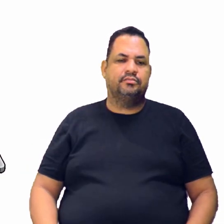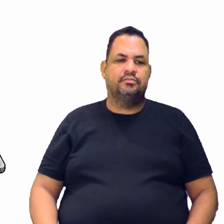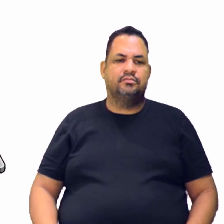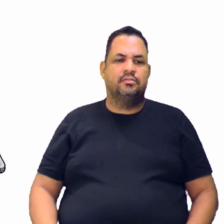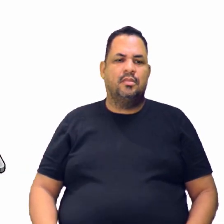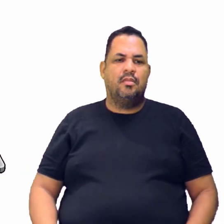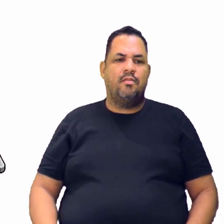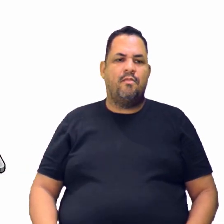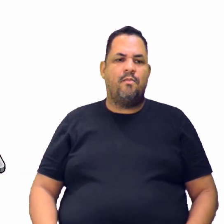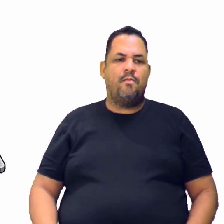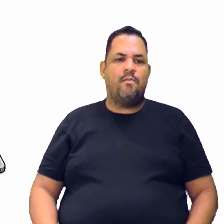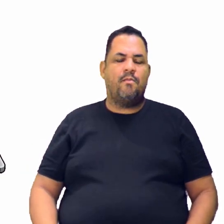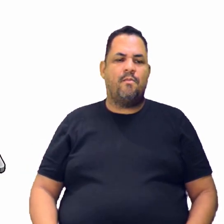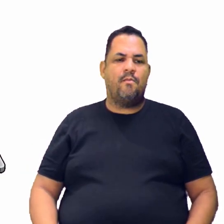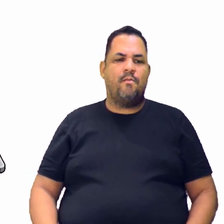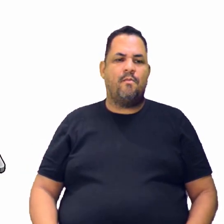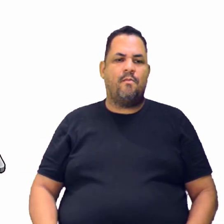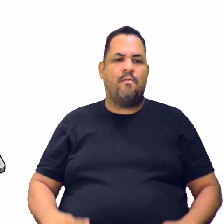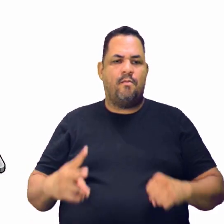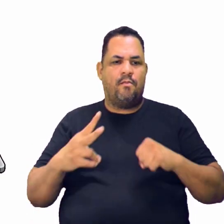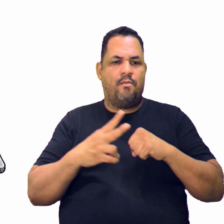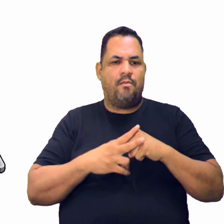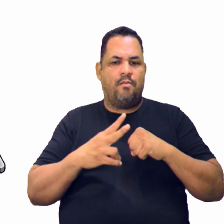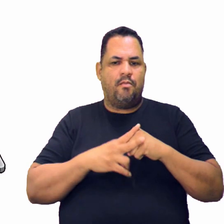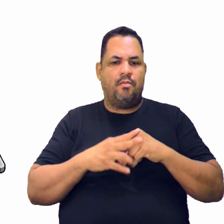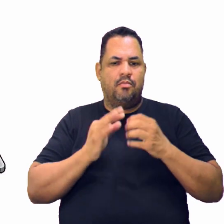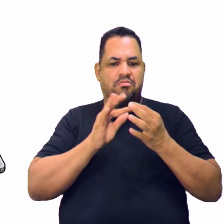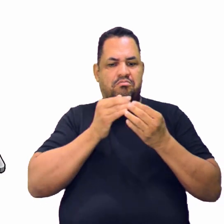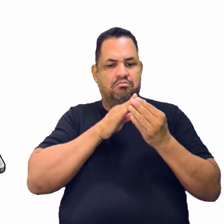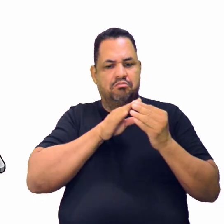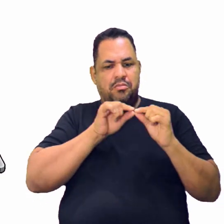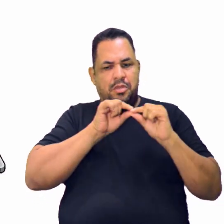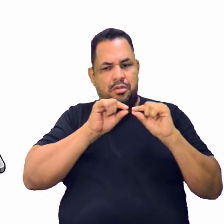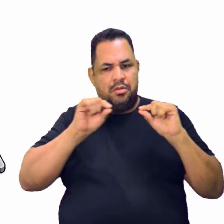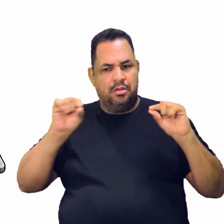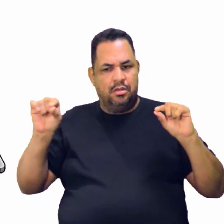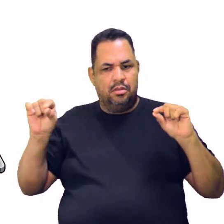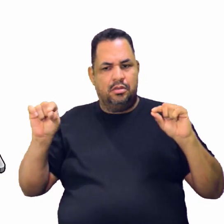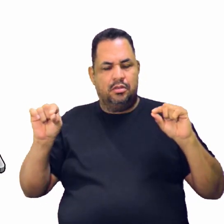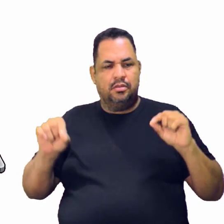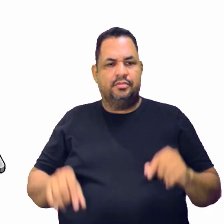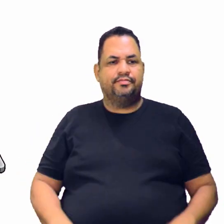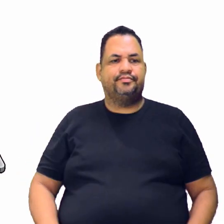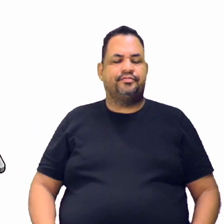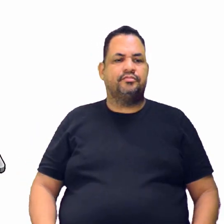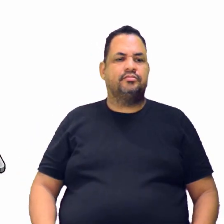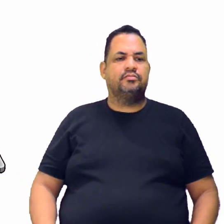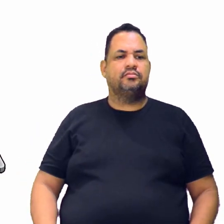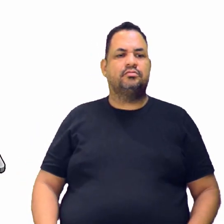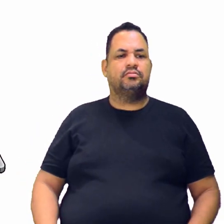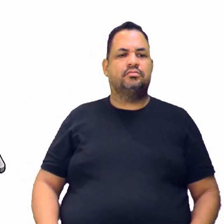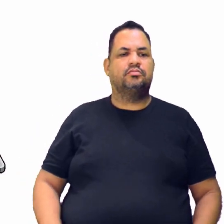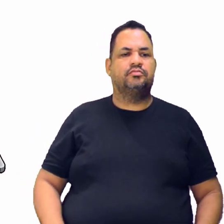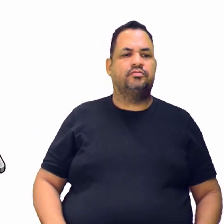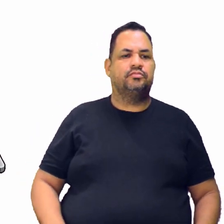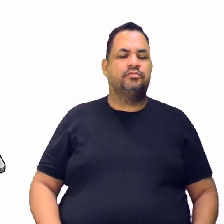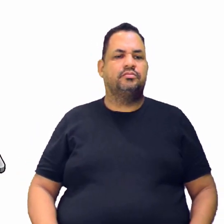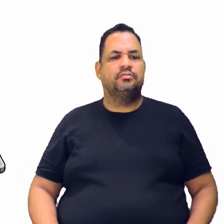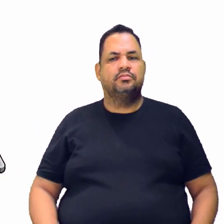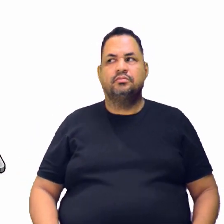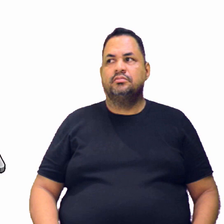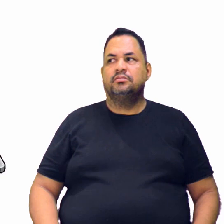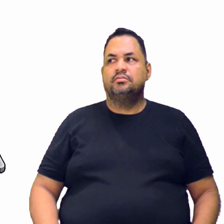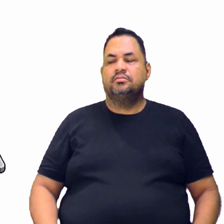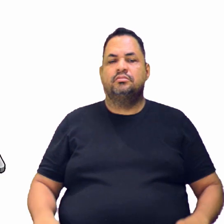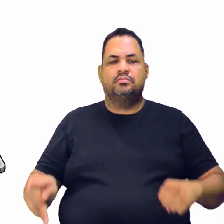olha só, verbo intransitivo, tá bom? E tá o quê? Olha aqui, o pronome